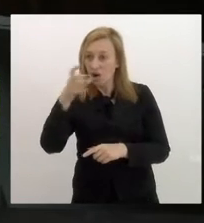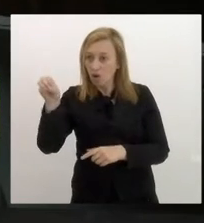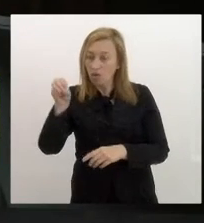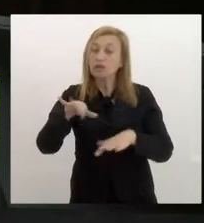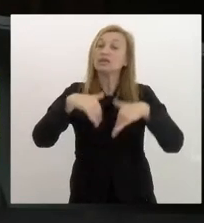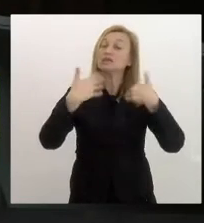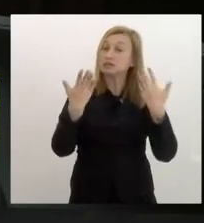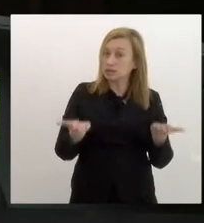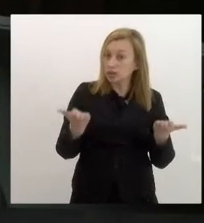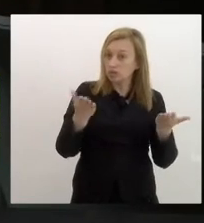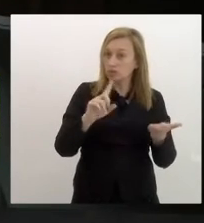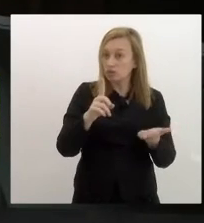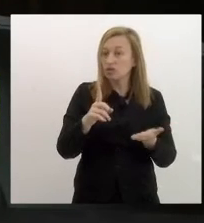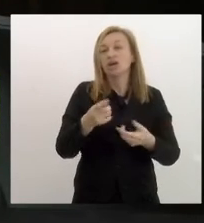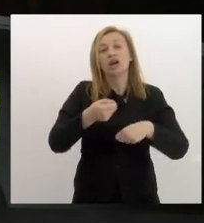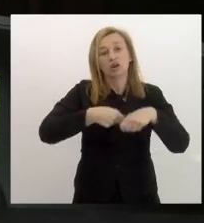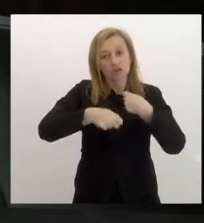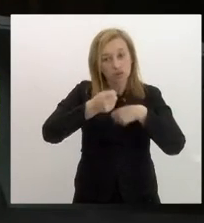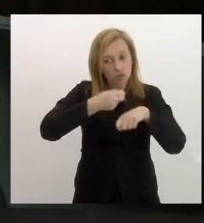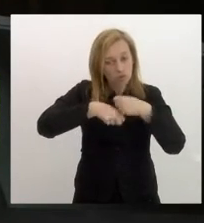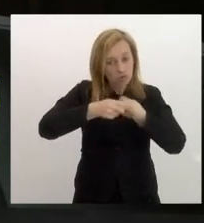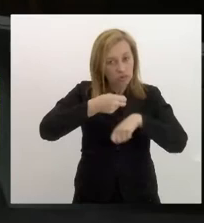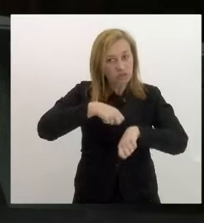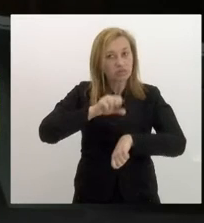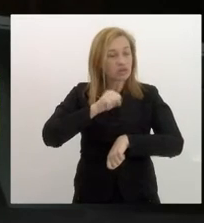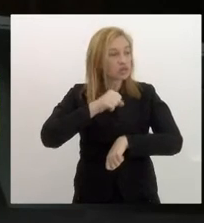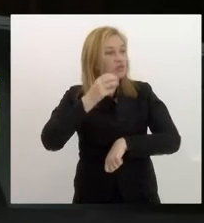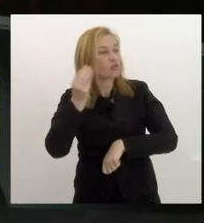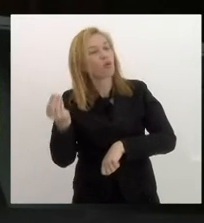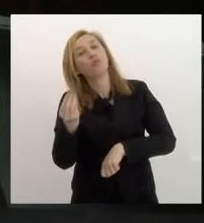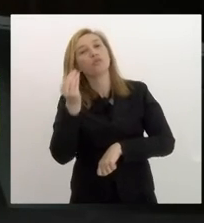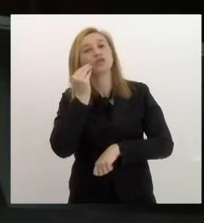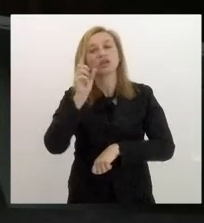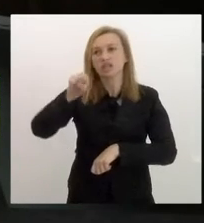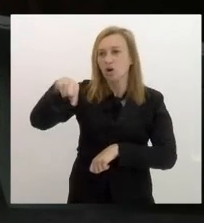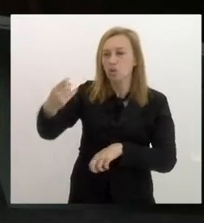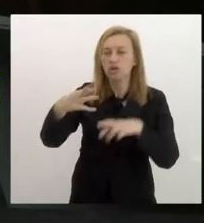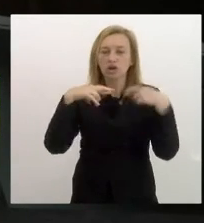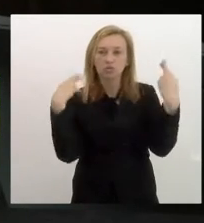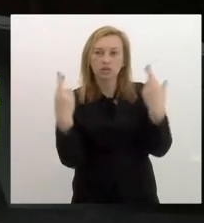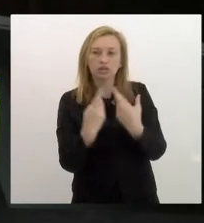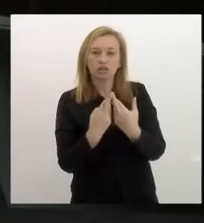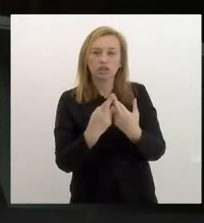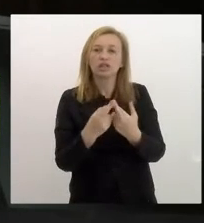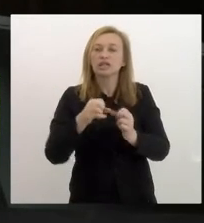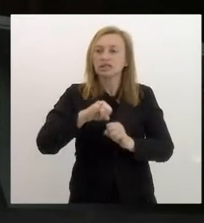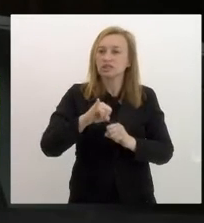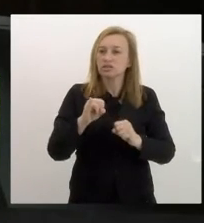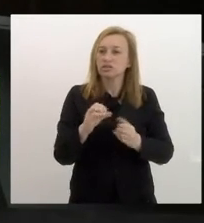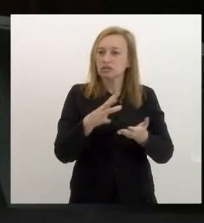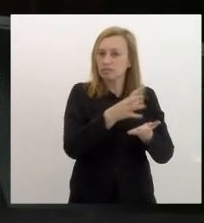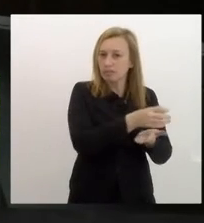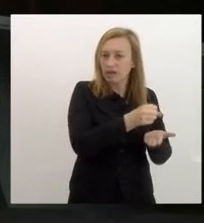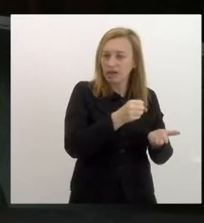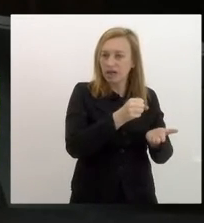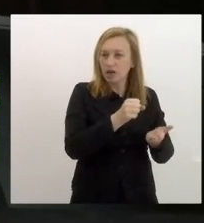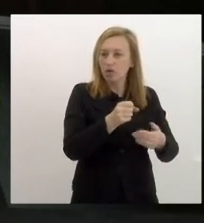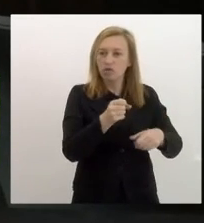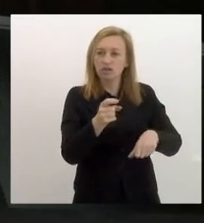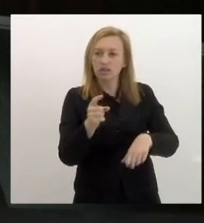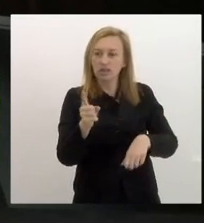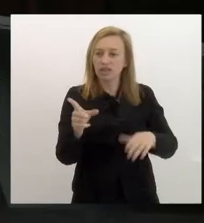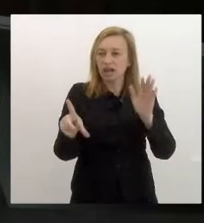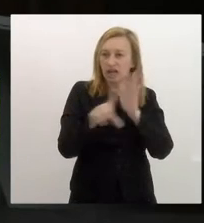isso nos faz economizar acho que eu tive oportunidade também na outra audiência que se nós pegarmos o que está previsto